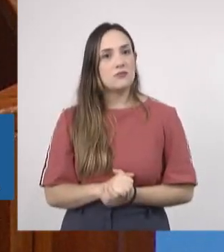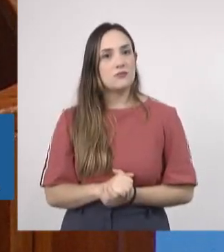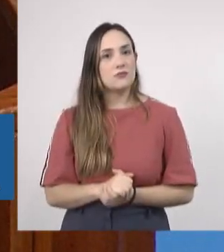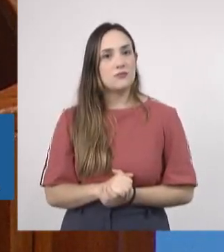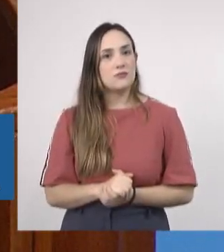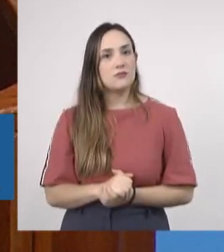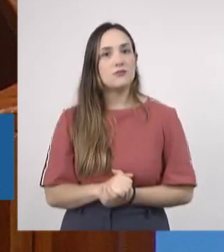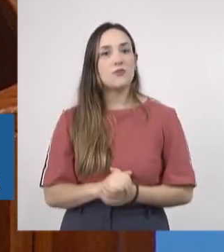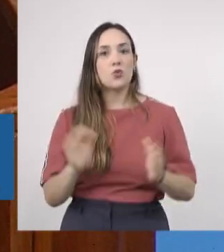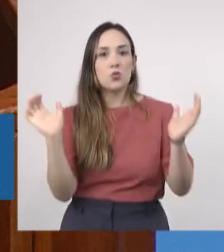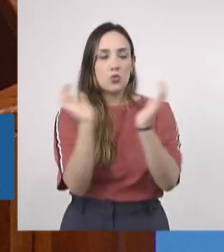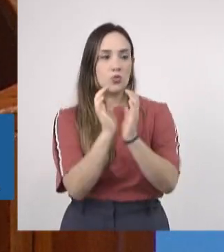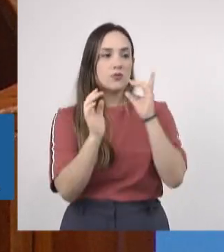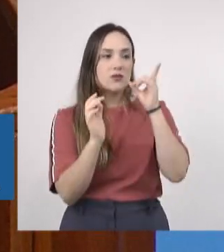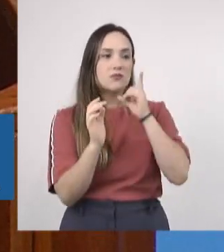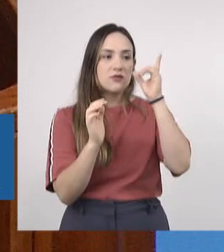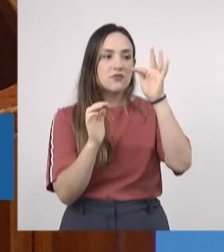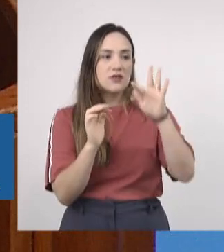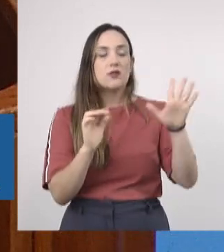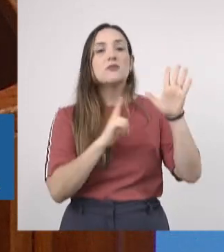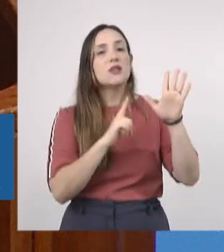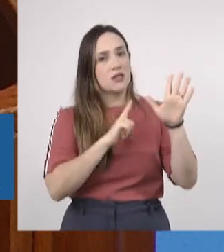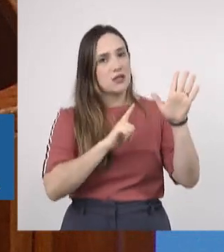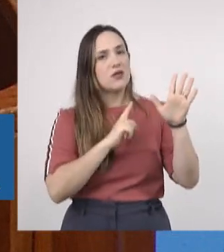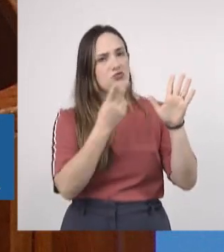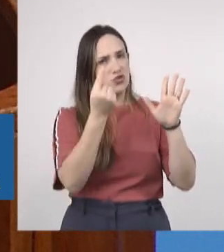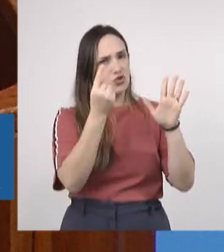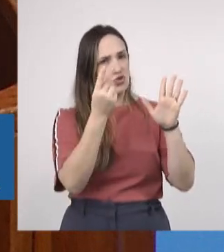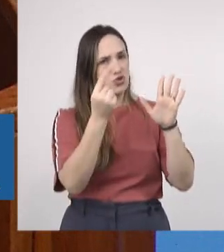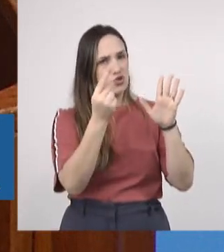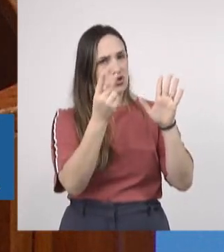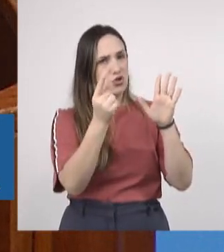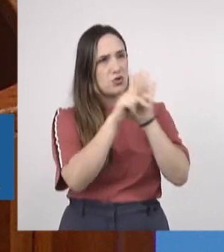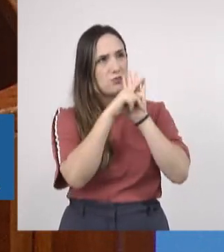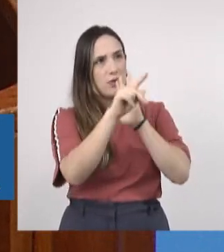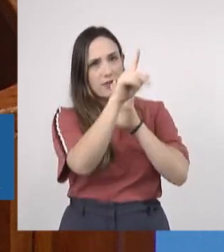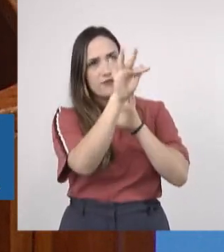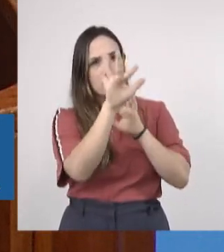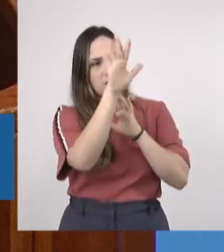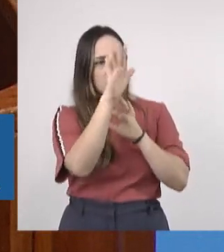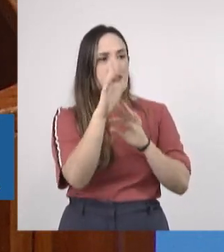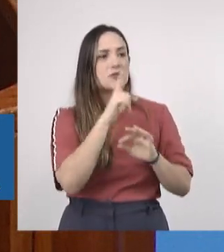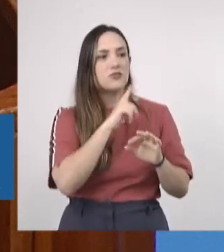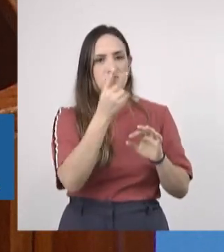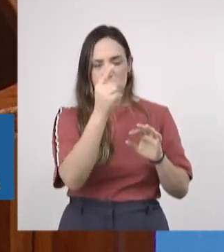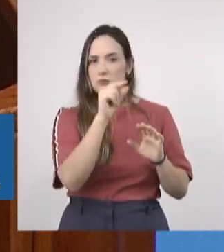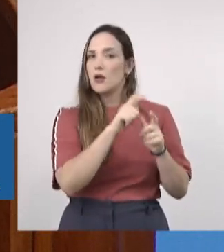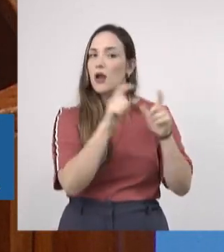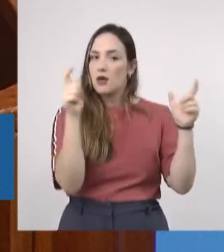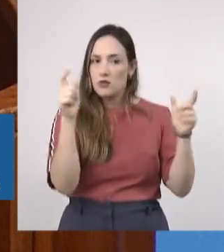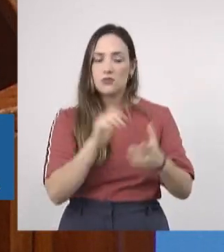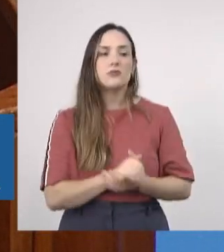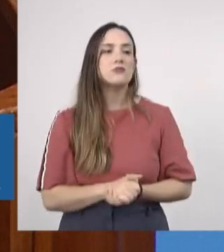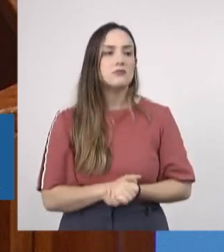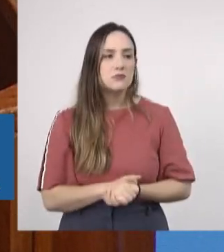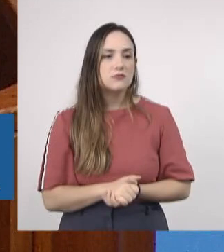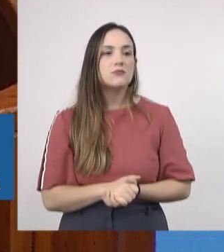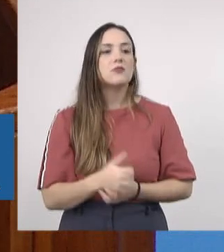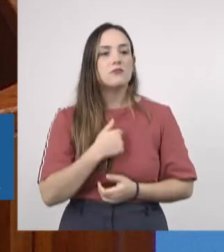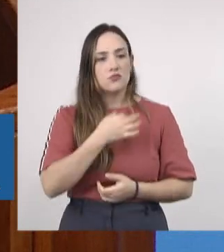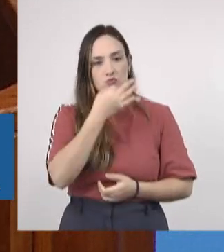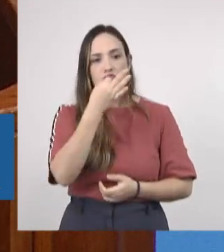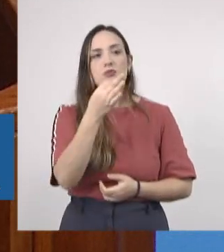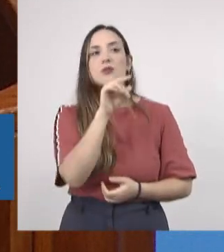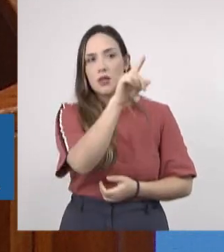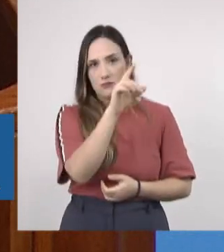a bancada federal tem uma emenda federal, todo ano, uma emenda muito grande. Eu vou sugerir